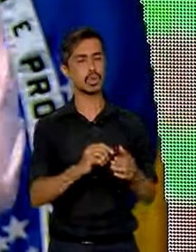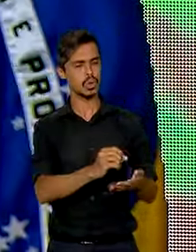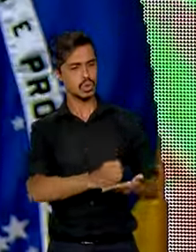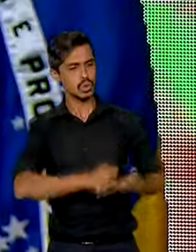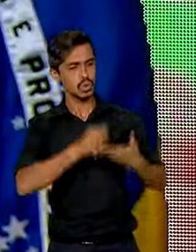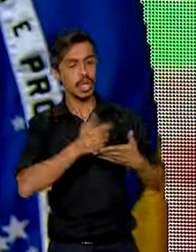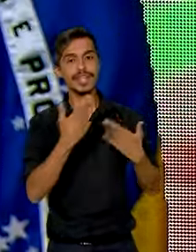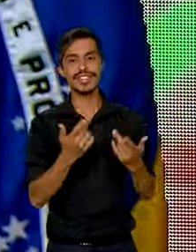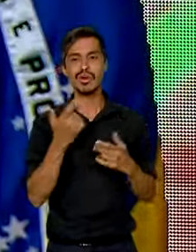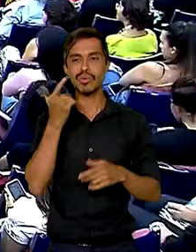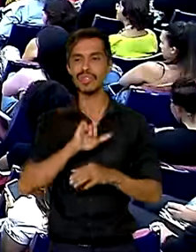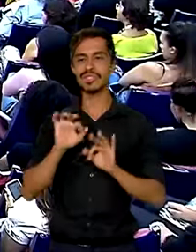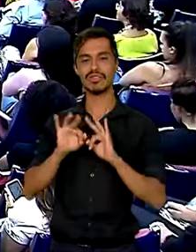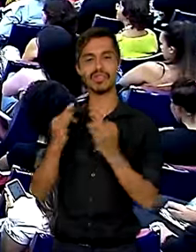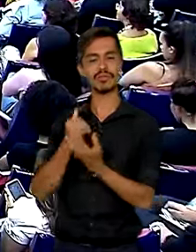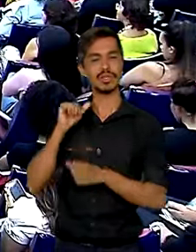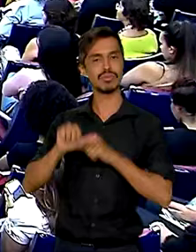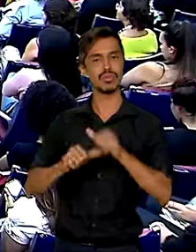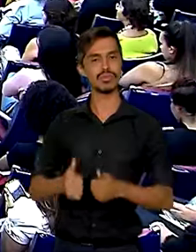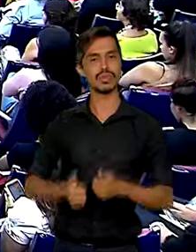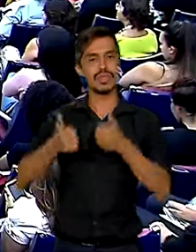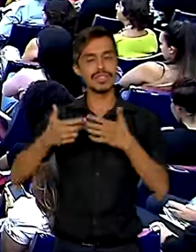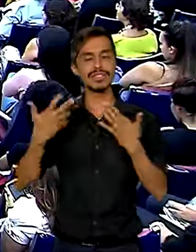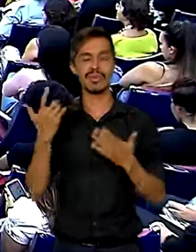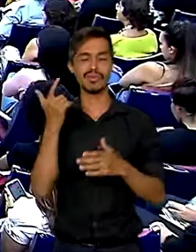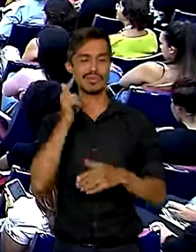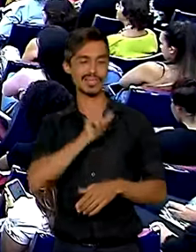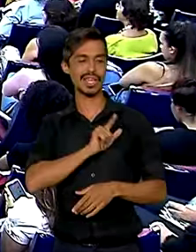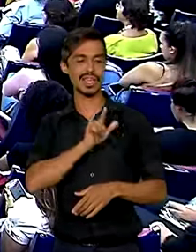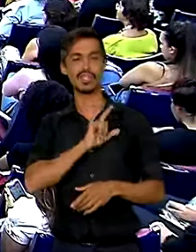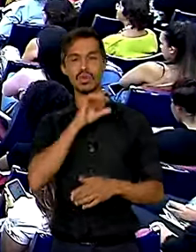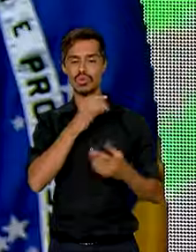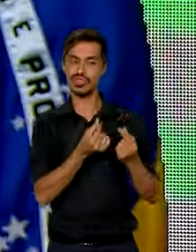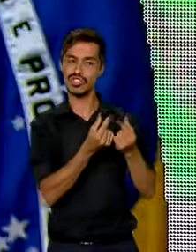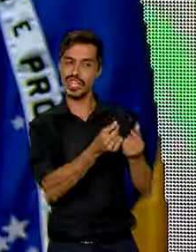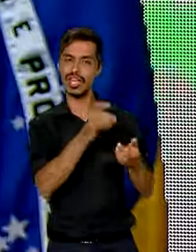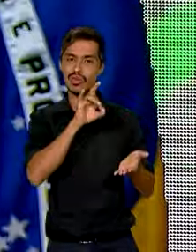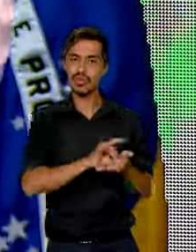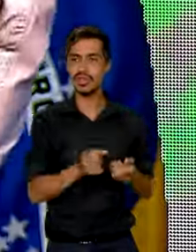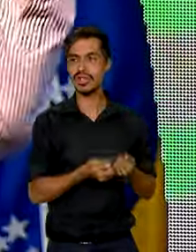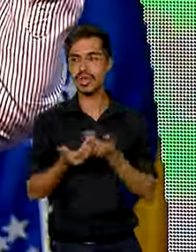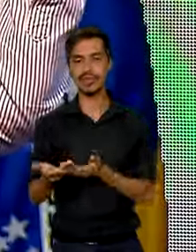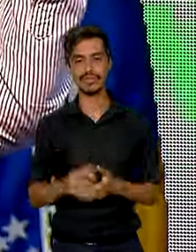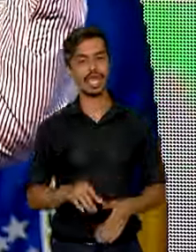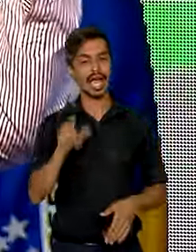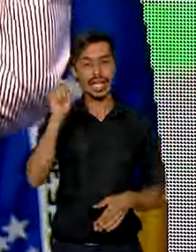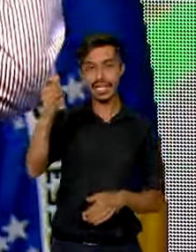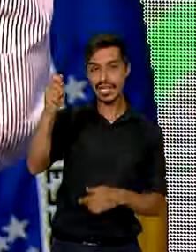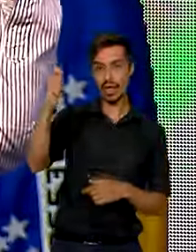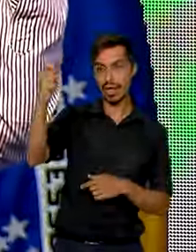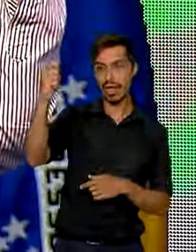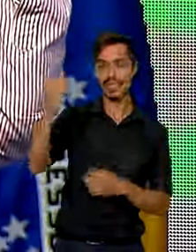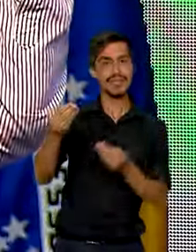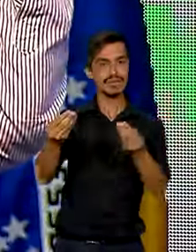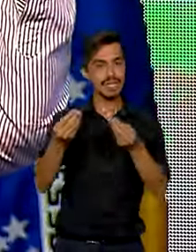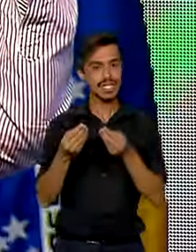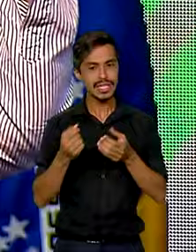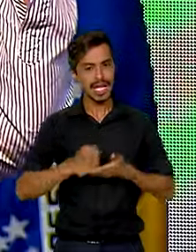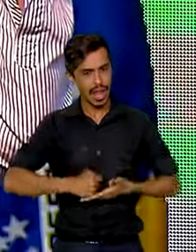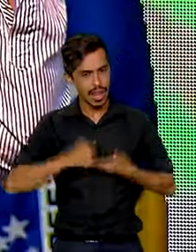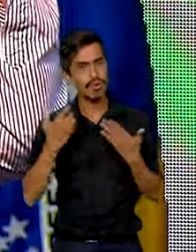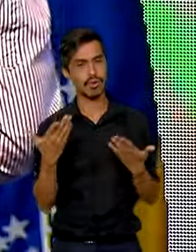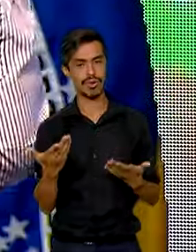mudar a vida da Família com a renda garantida pelo programa aqui meu cartãozinho me dando esse